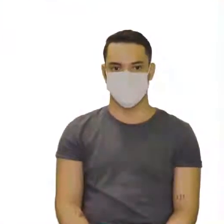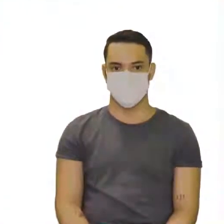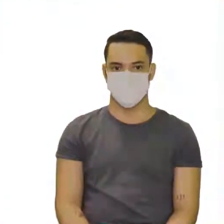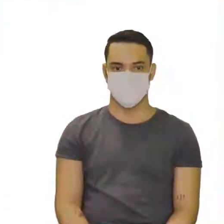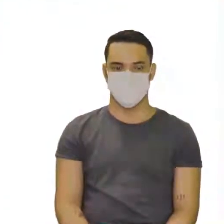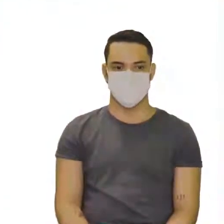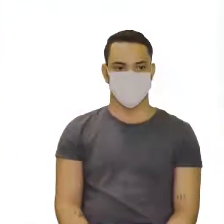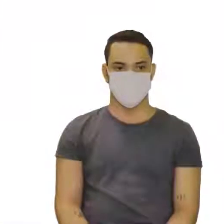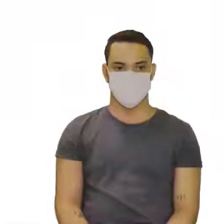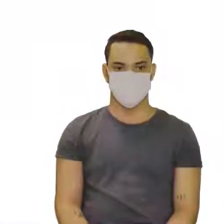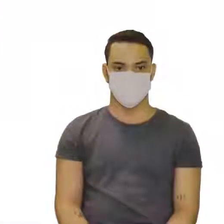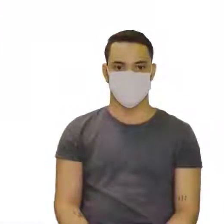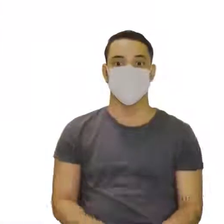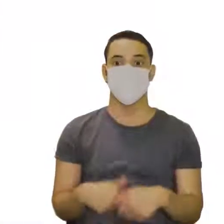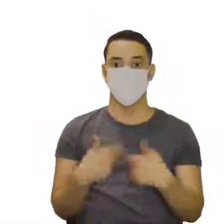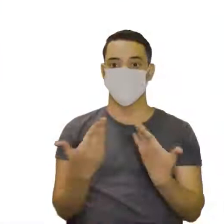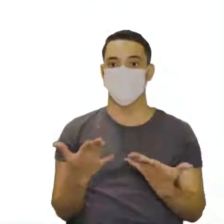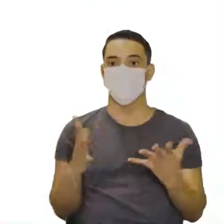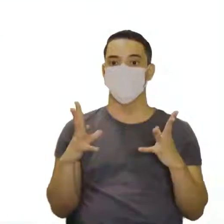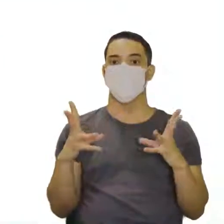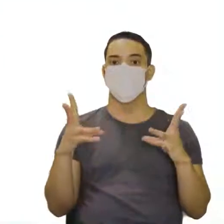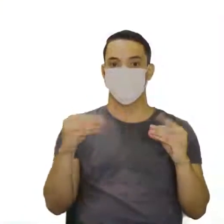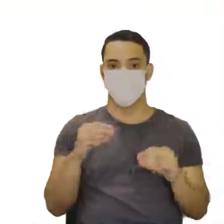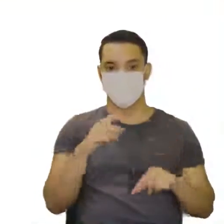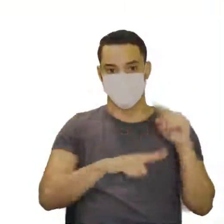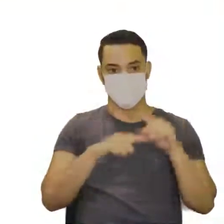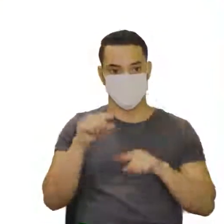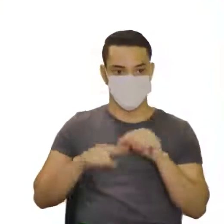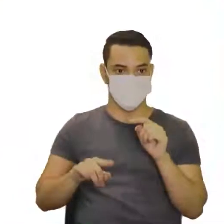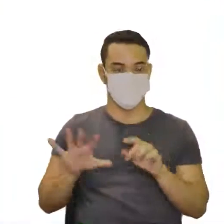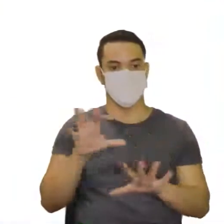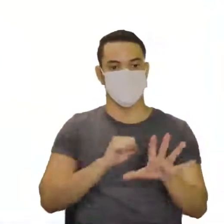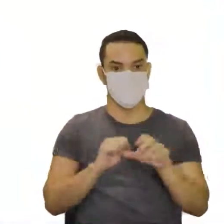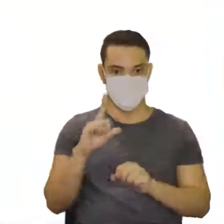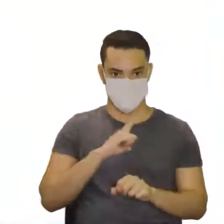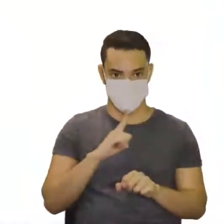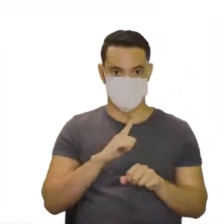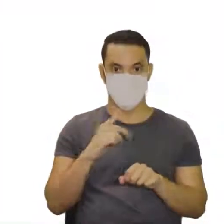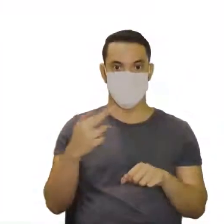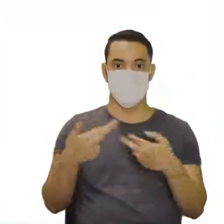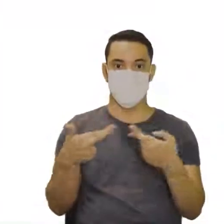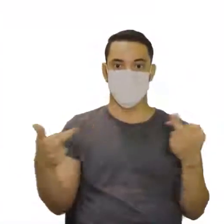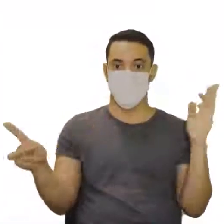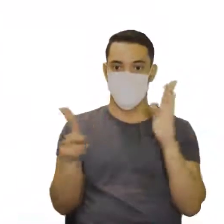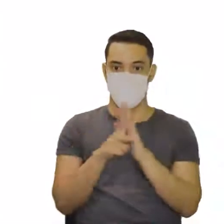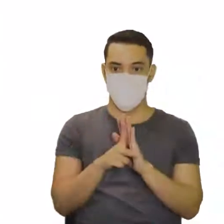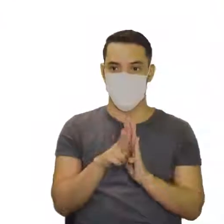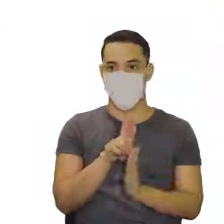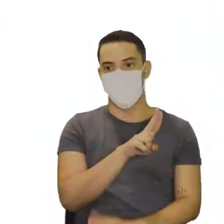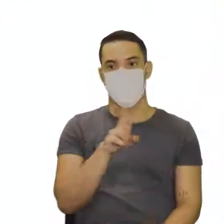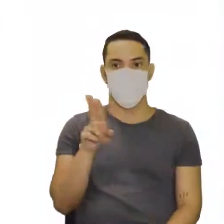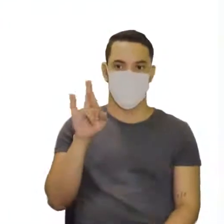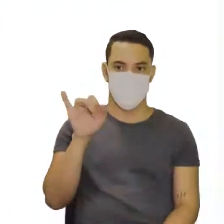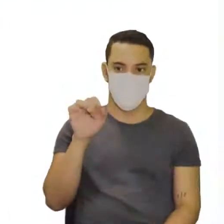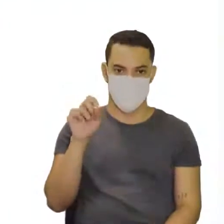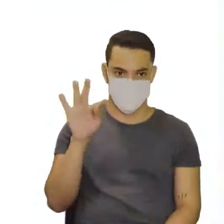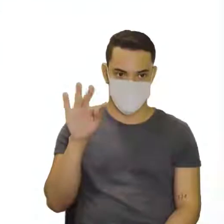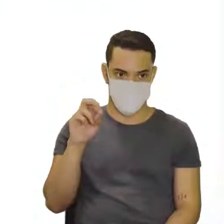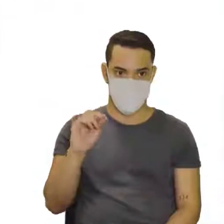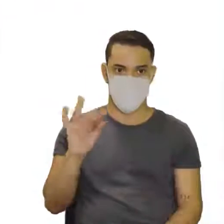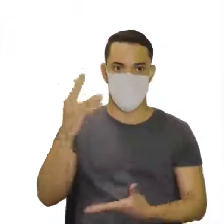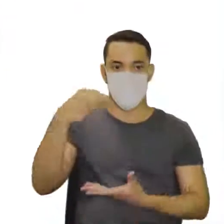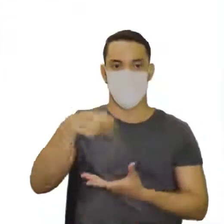Então, todo o aparelho receptor apresenta uma resistência própria, denominada de resistência